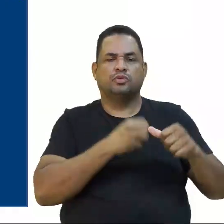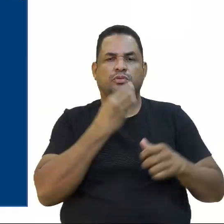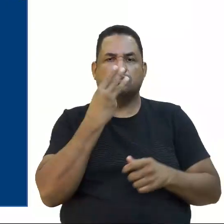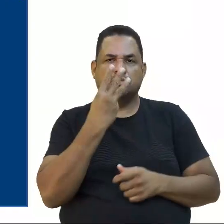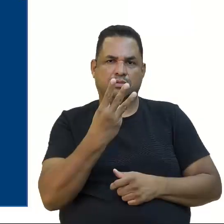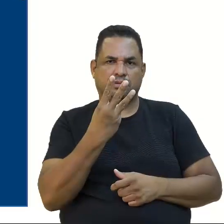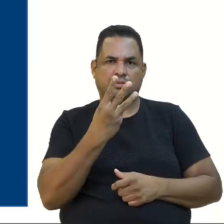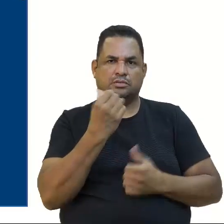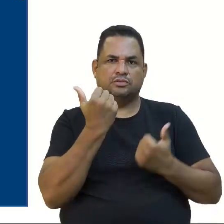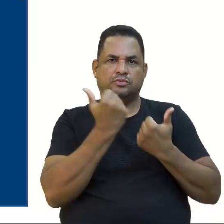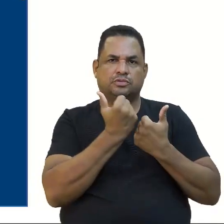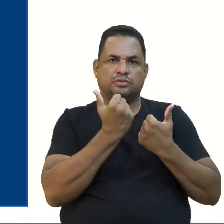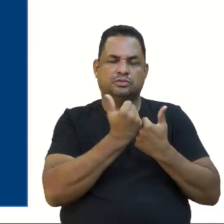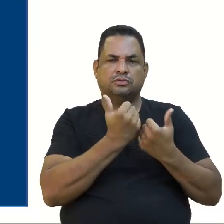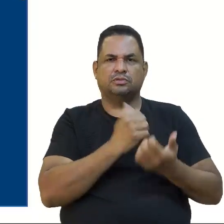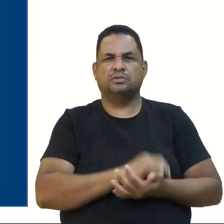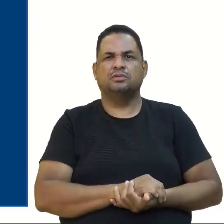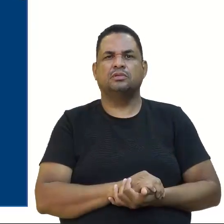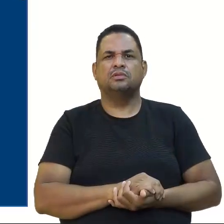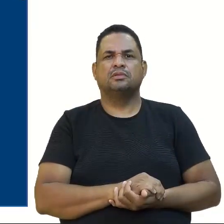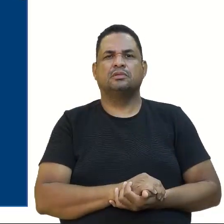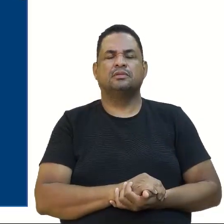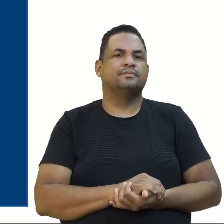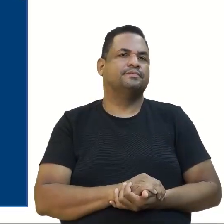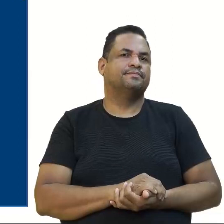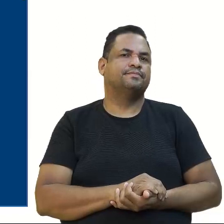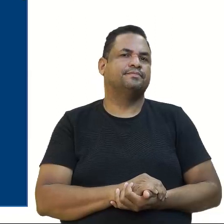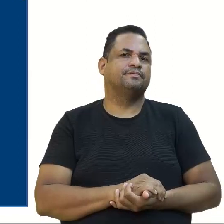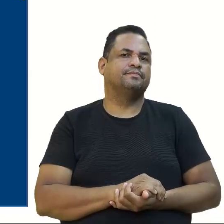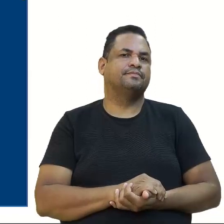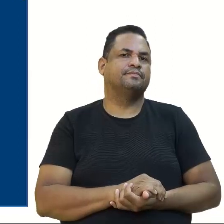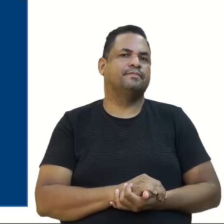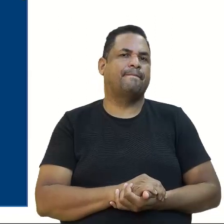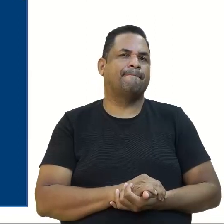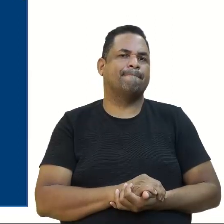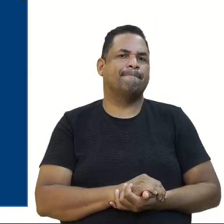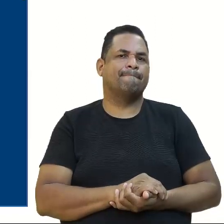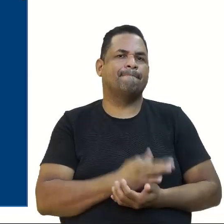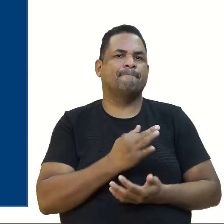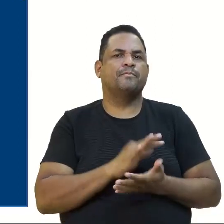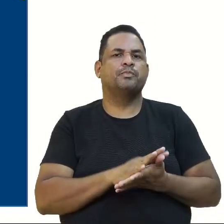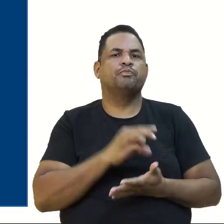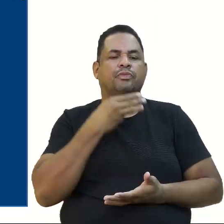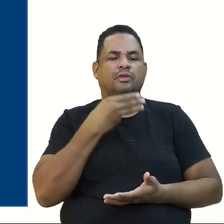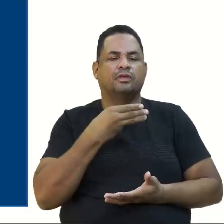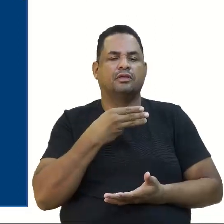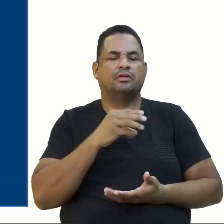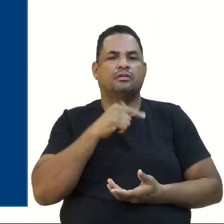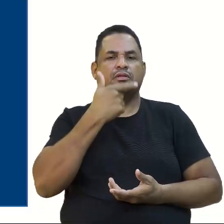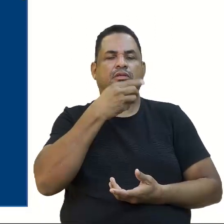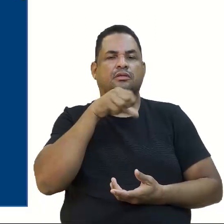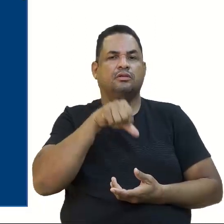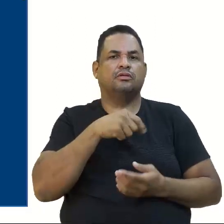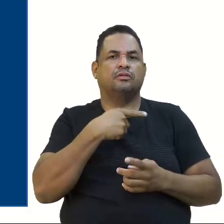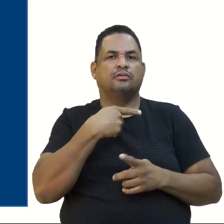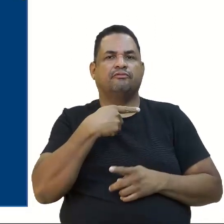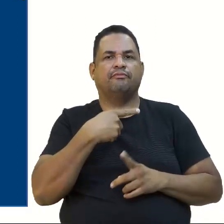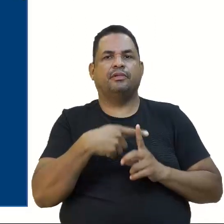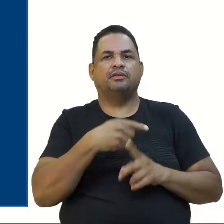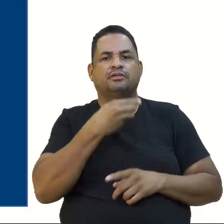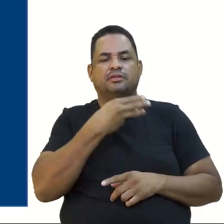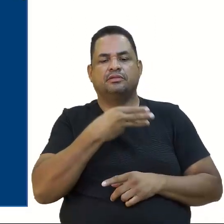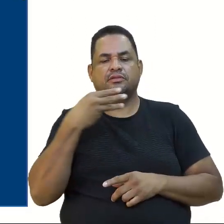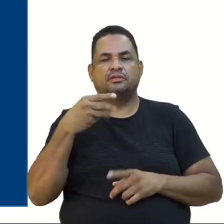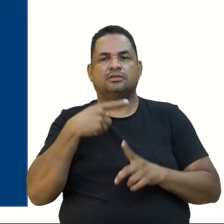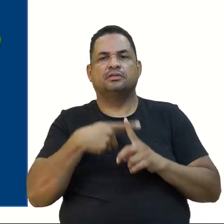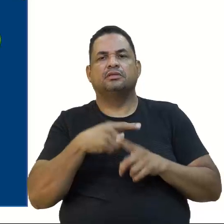beleza? Continuando, f de 3 é igual a 3 ao quadrado? 9 menos 3 vezes 3? 9